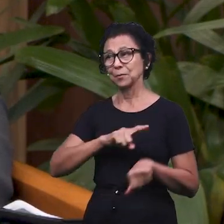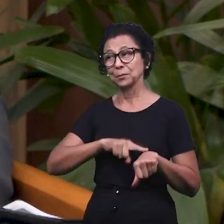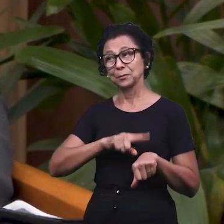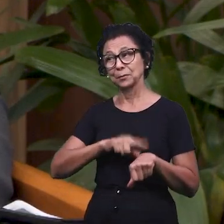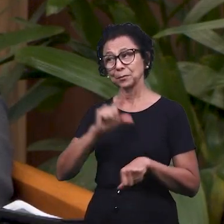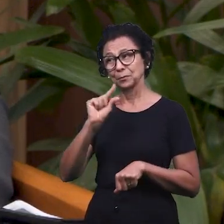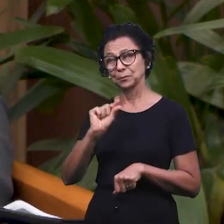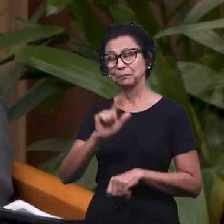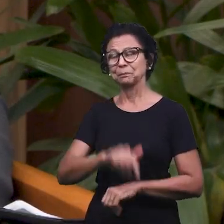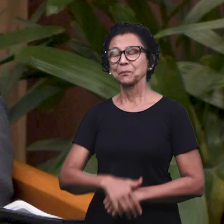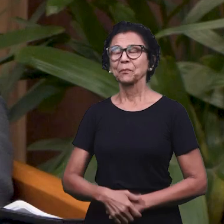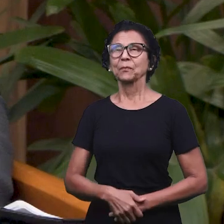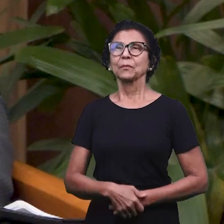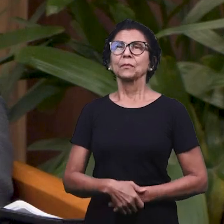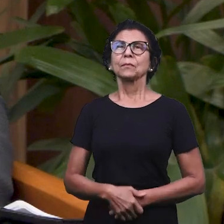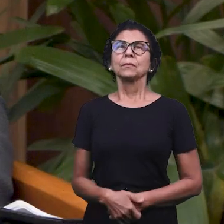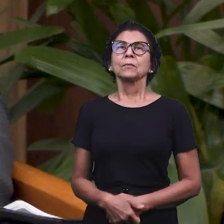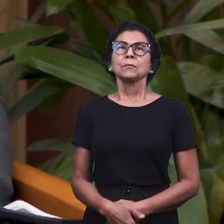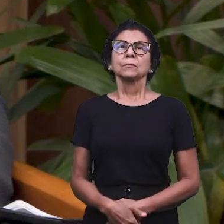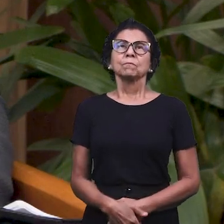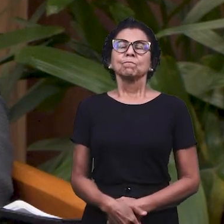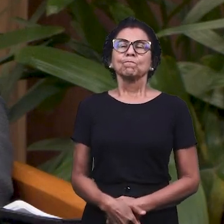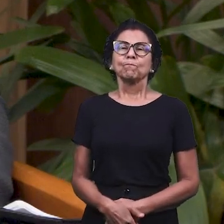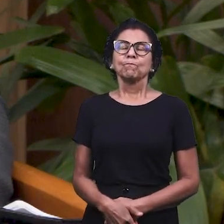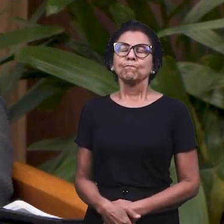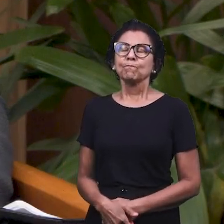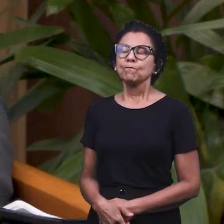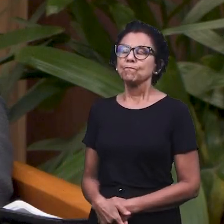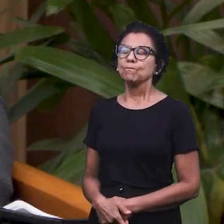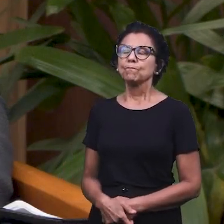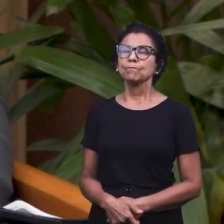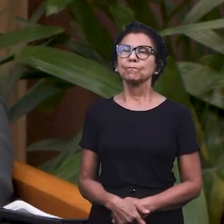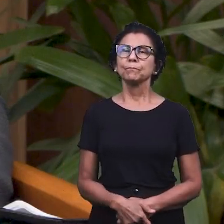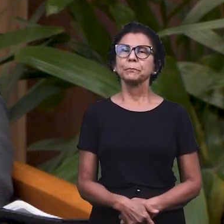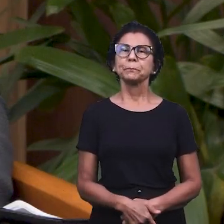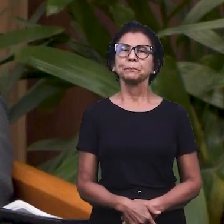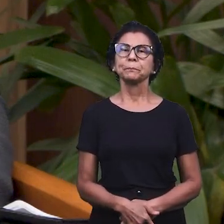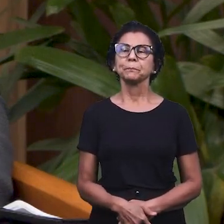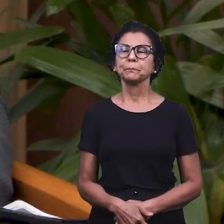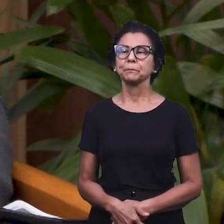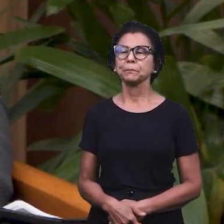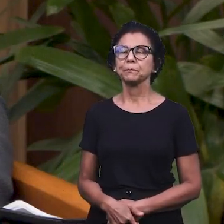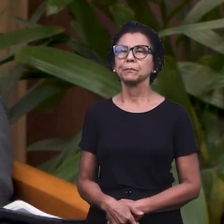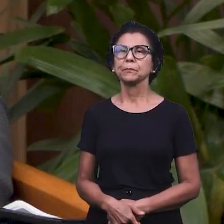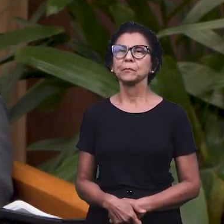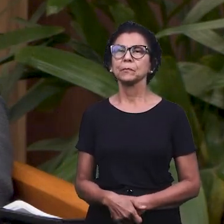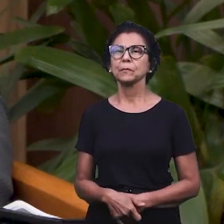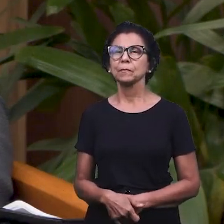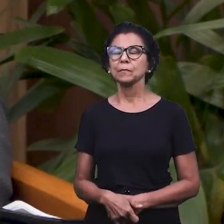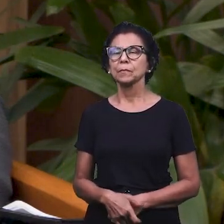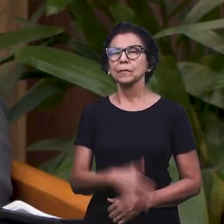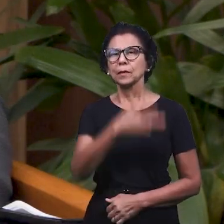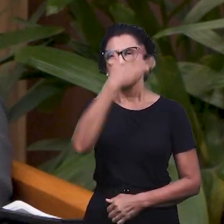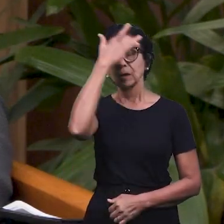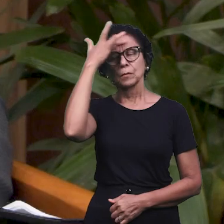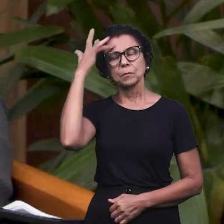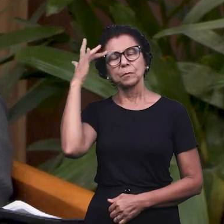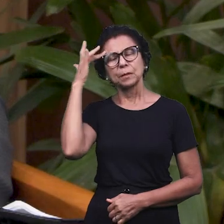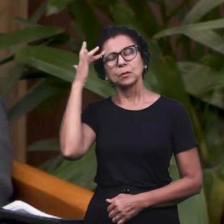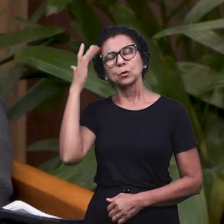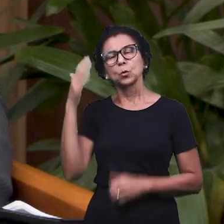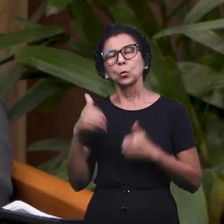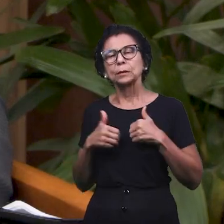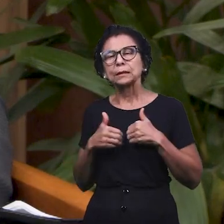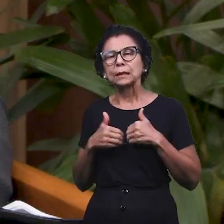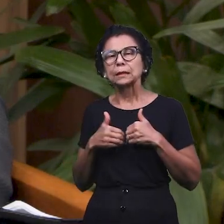se acabando, né? O que vocês aconselhariam para quem vai iniciar no sentido